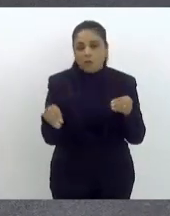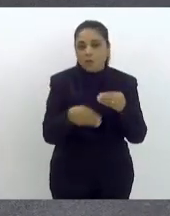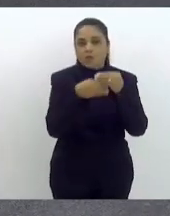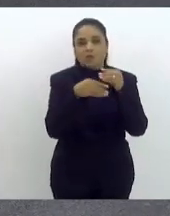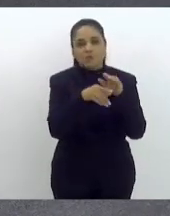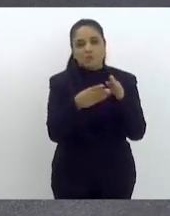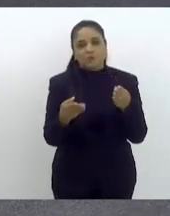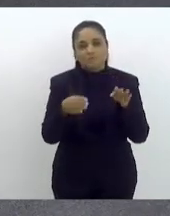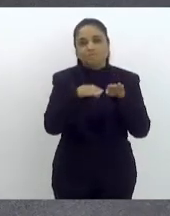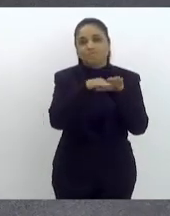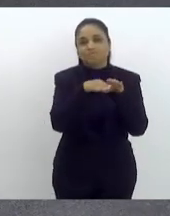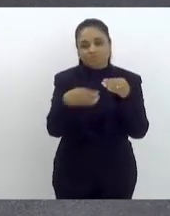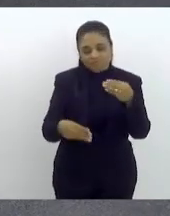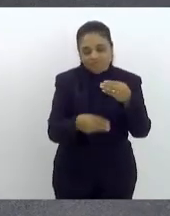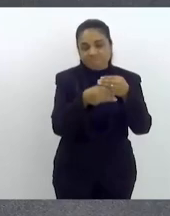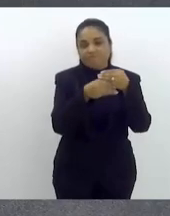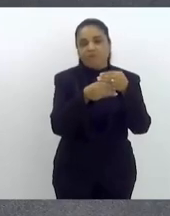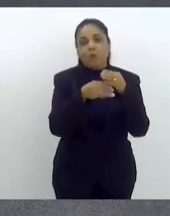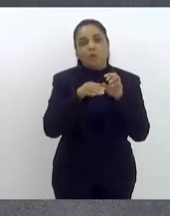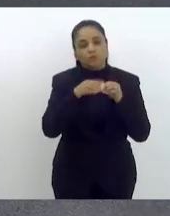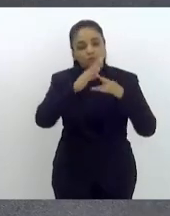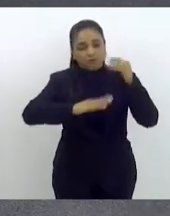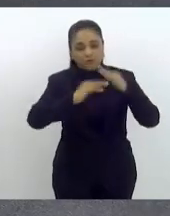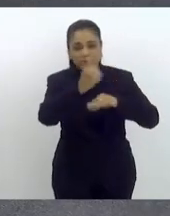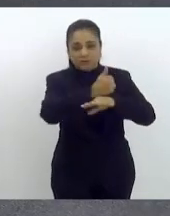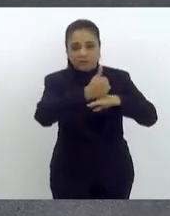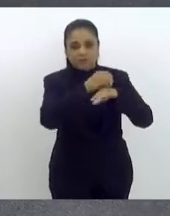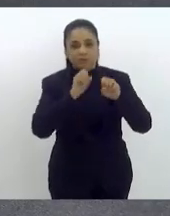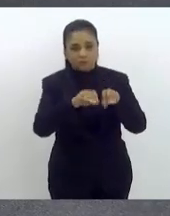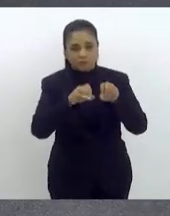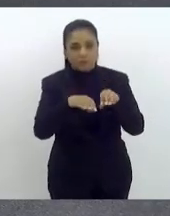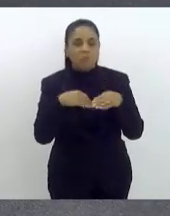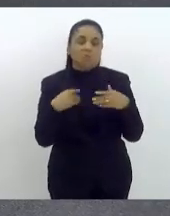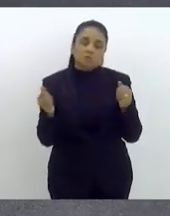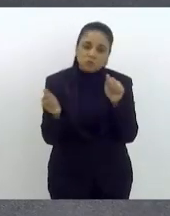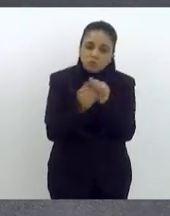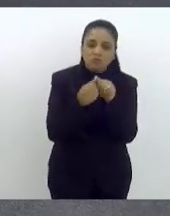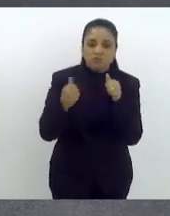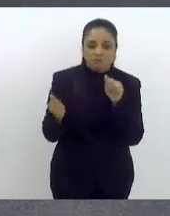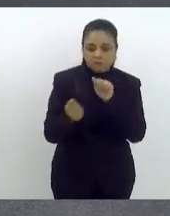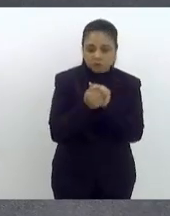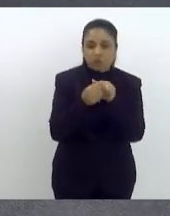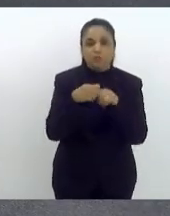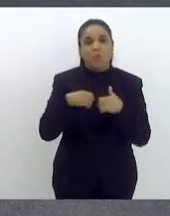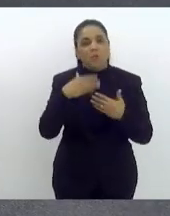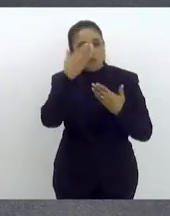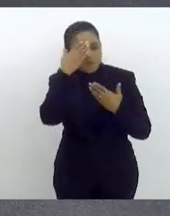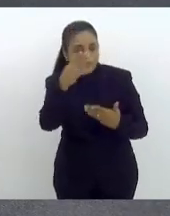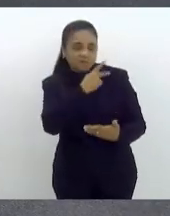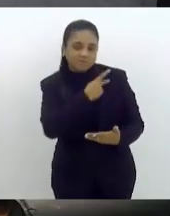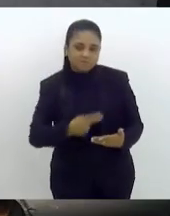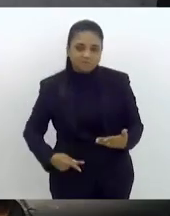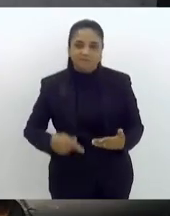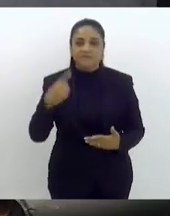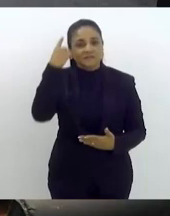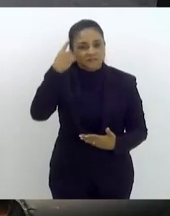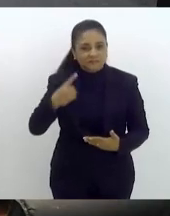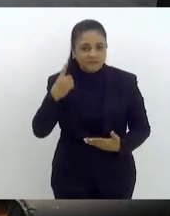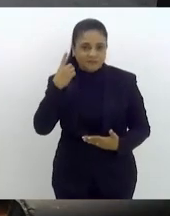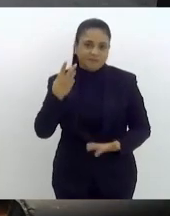força ao CEP contem conosco estaremos juntos mais uma vez hoje muito obrigado minha companheira presidenta Dani Monteiro